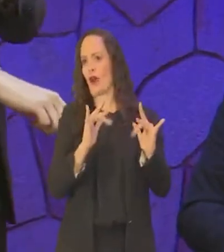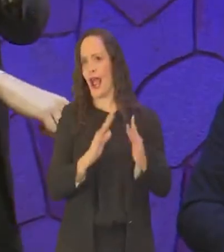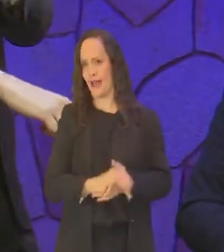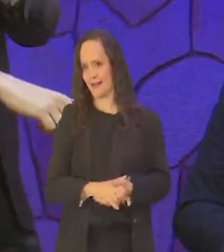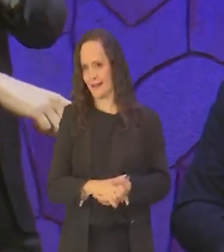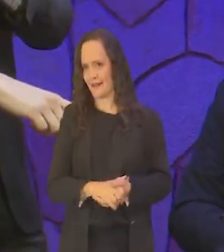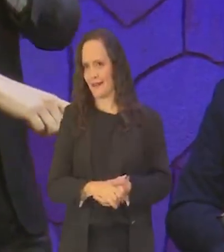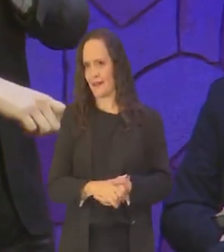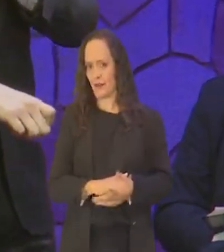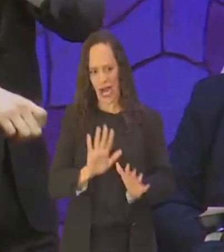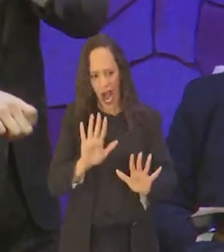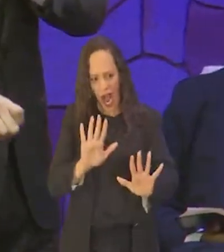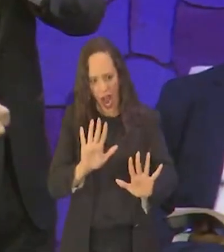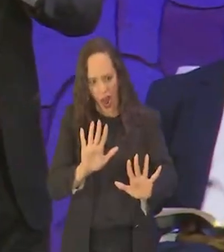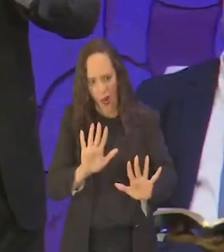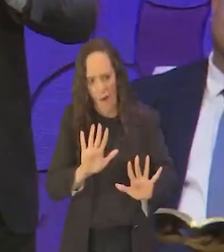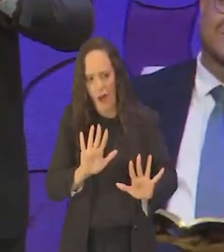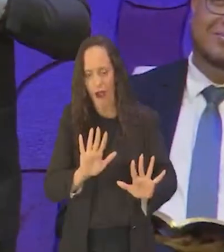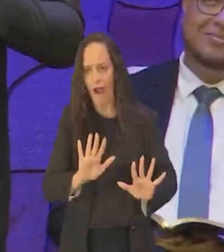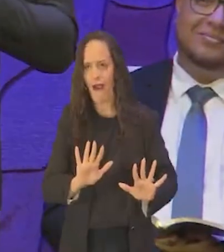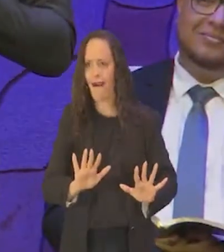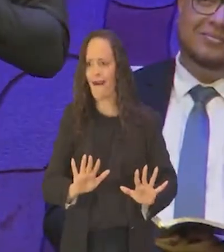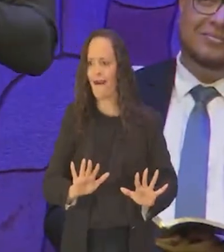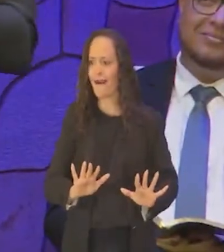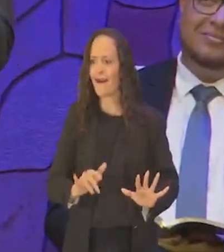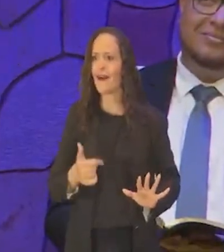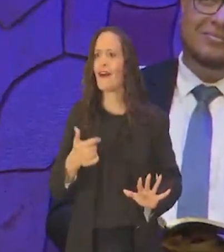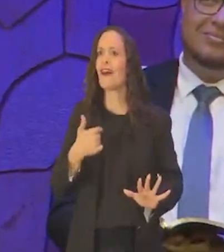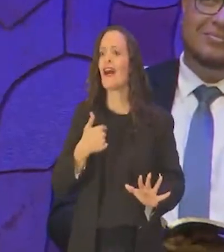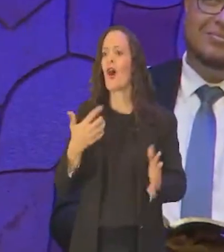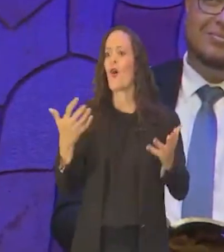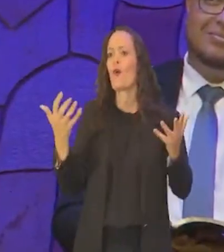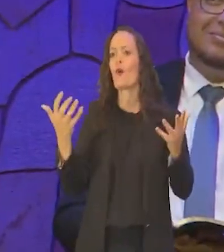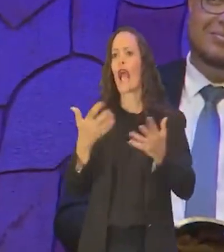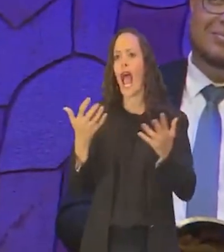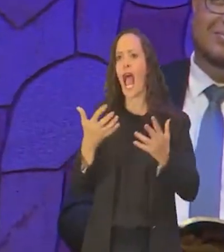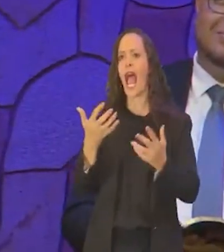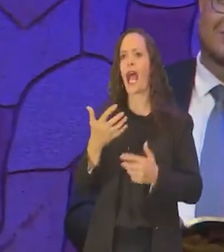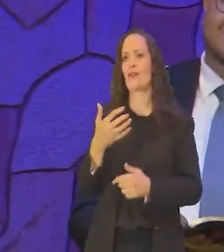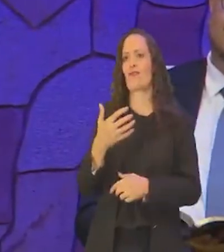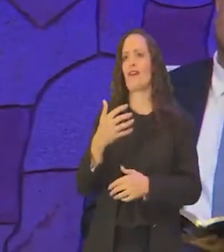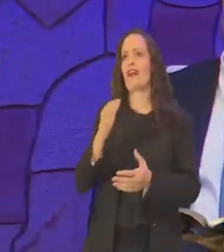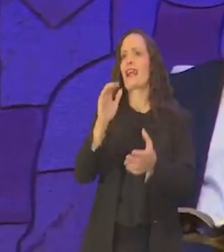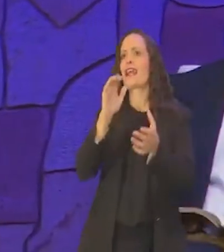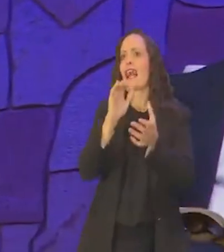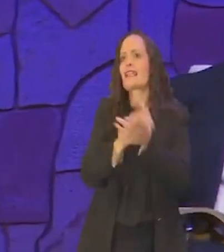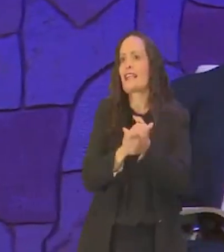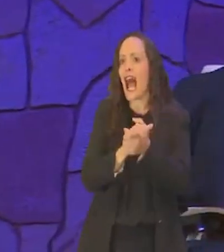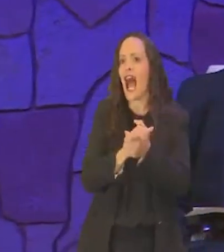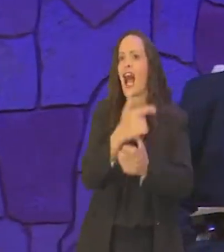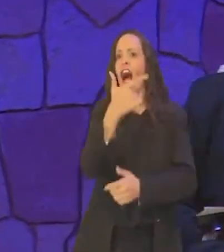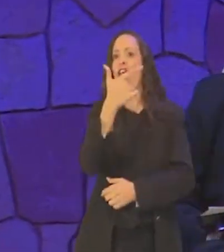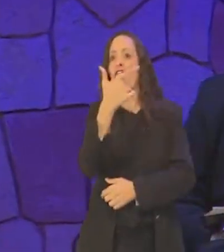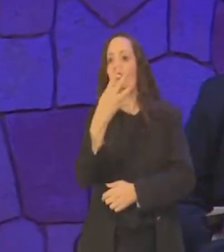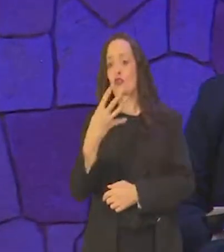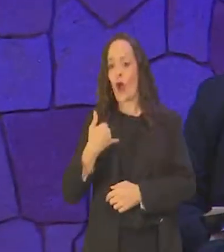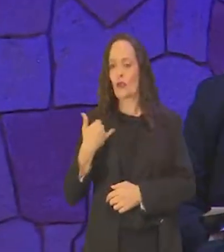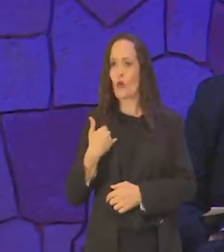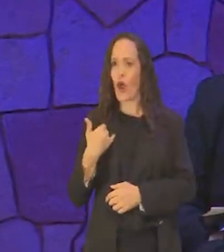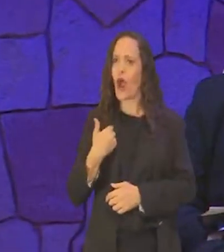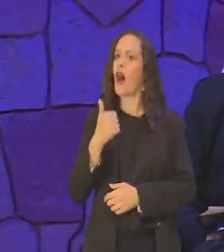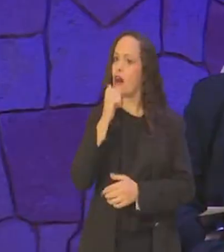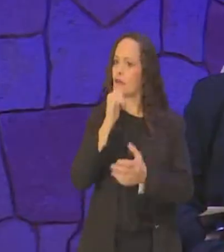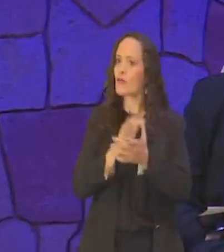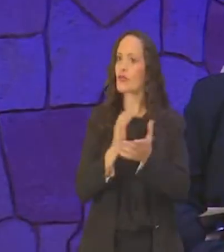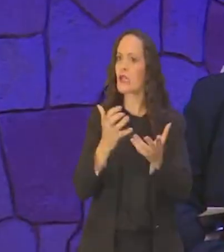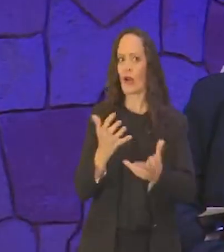tempo para casar, não. Eu quero casar no máximo com 24 anos. Era o plano dela. Eu disse: é impossível casarmos